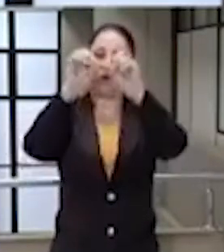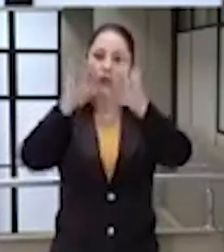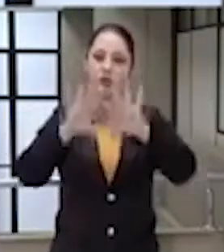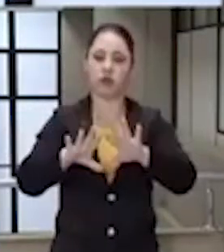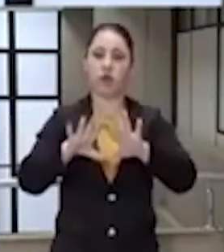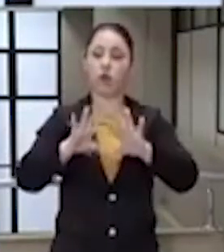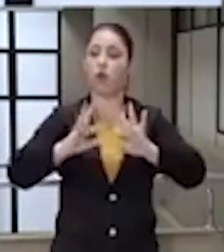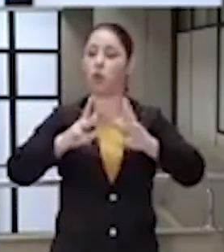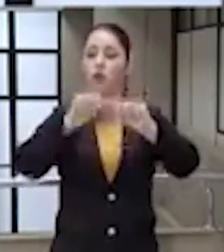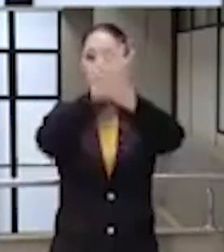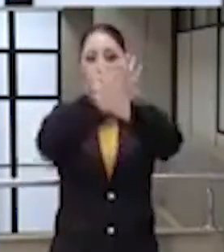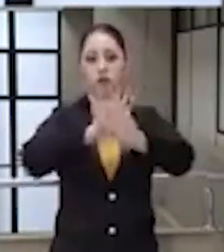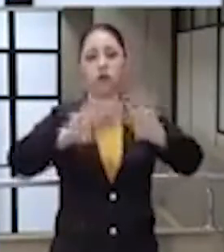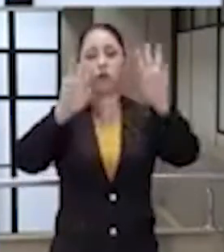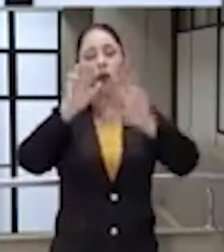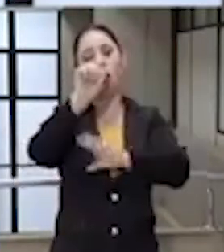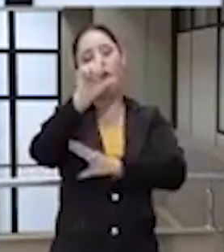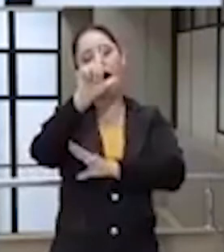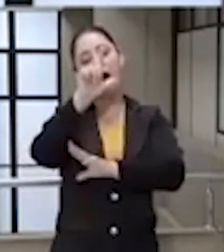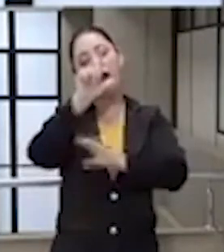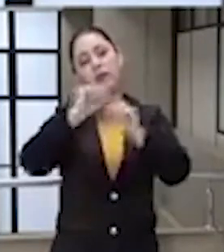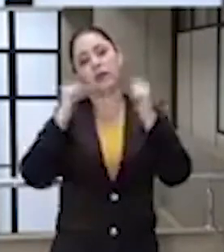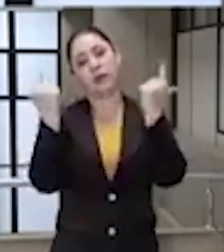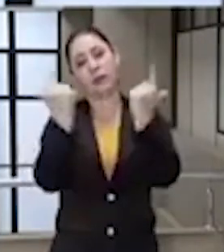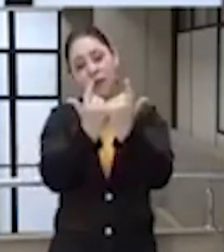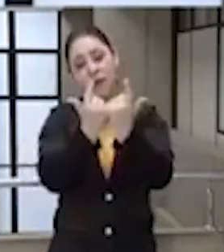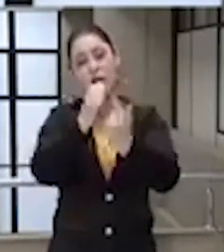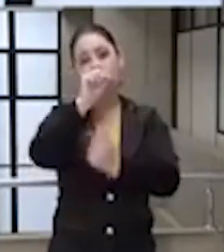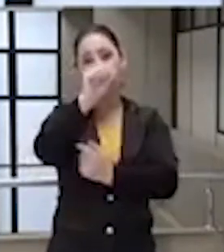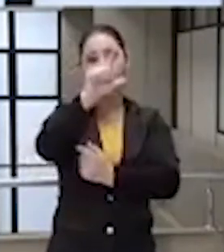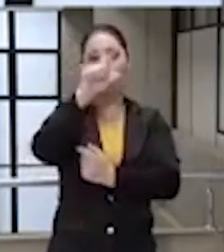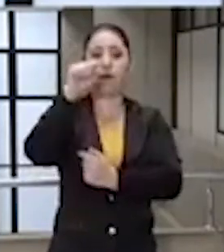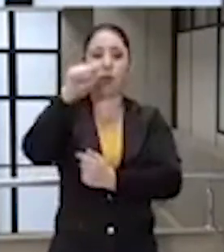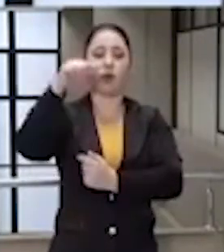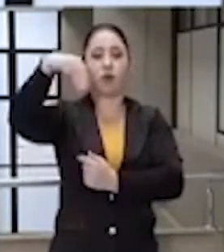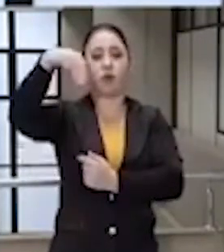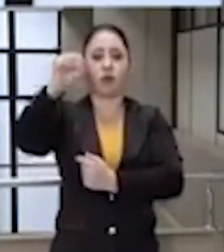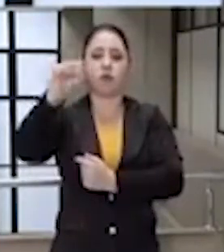ser conferidas no site da Assembleia Legislativa,